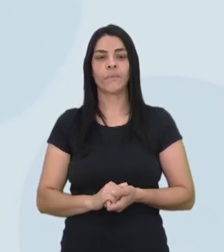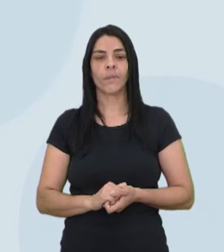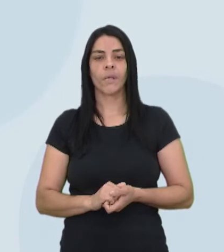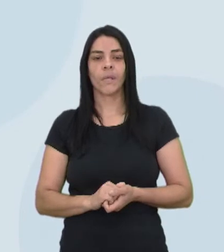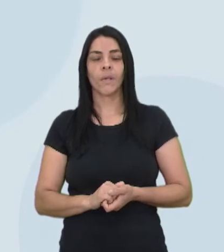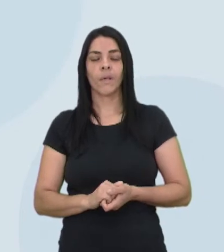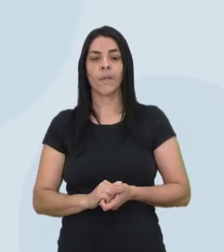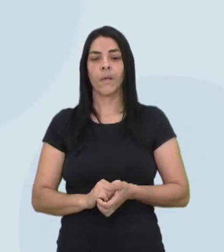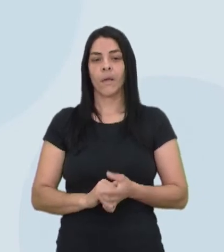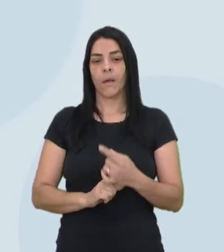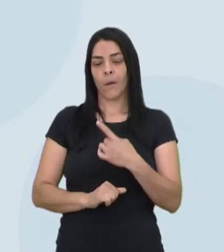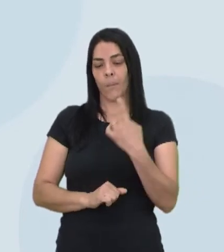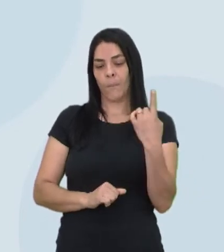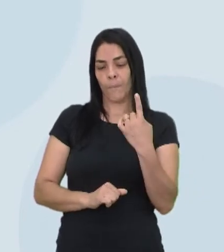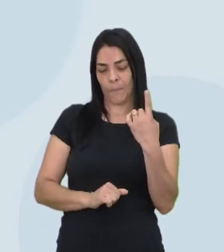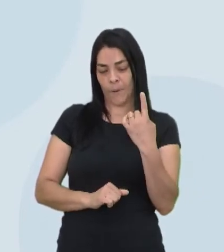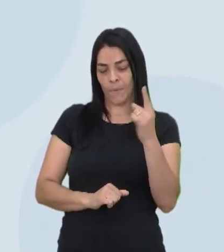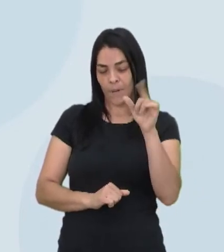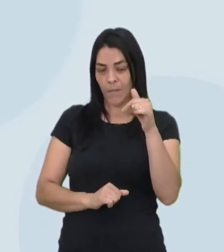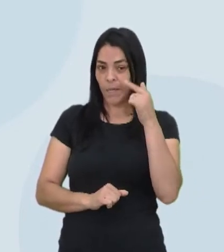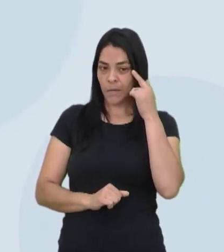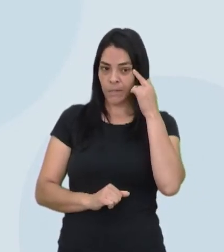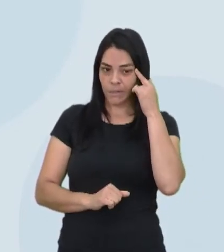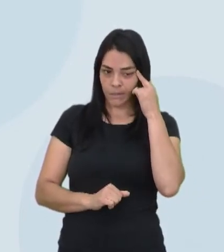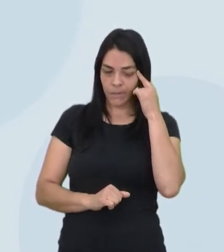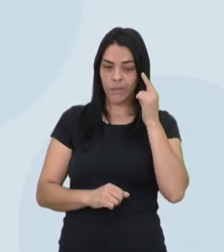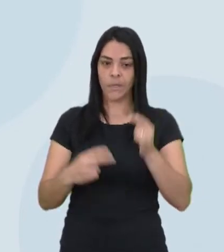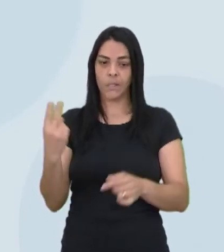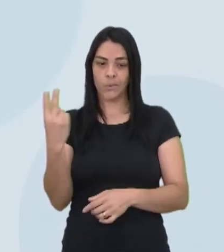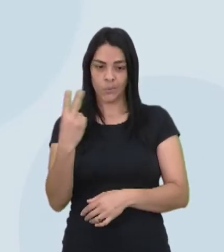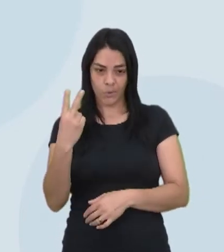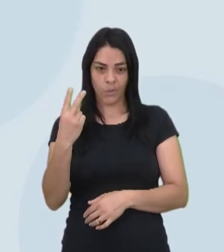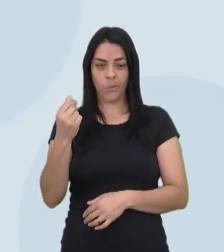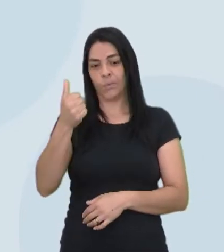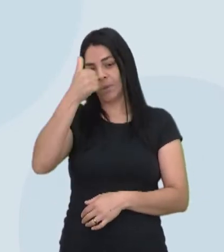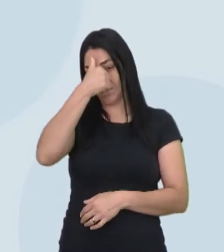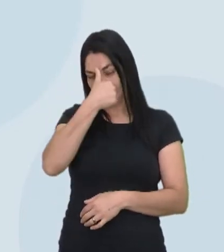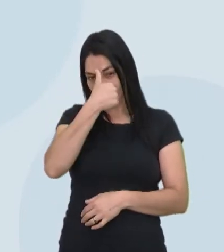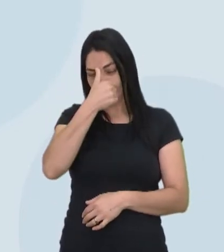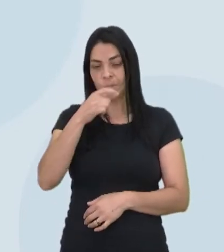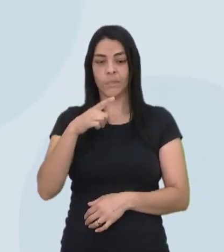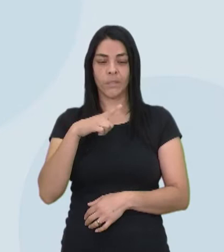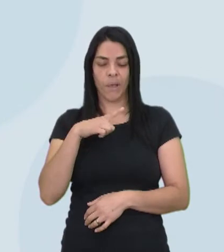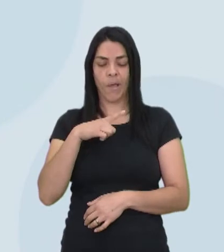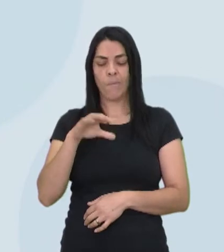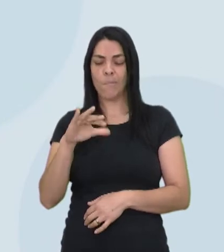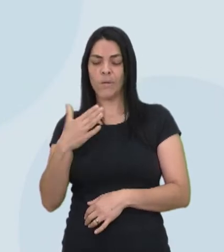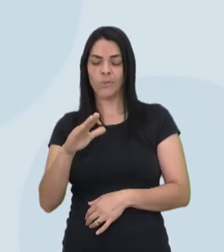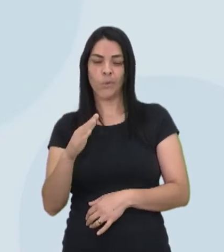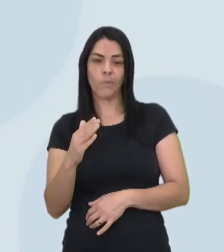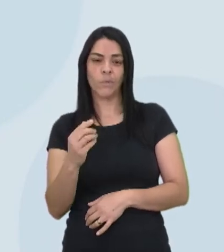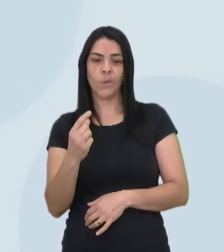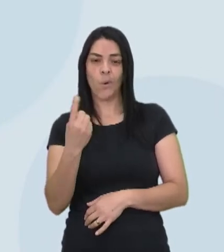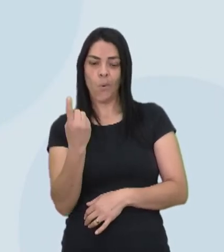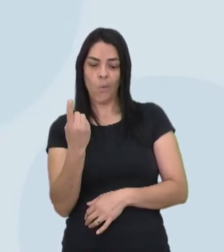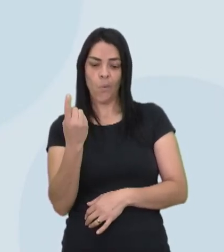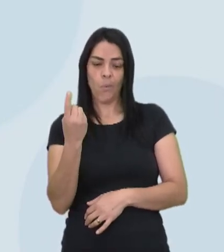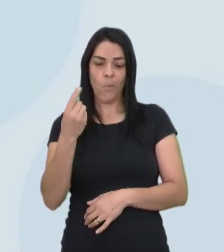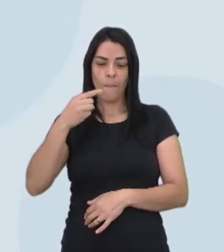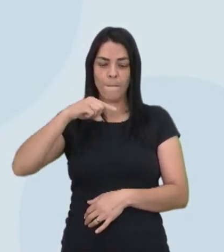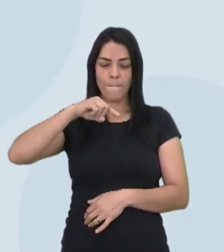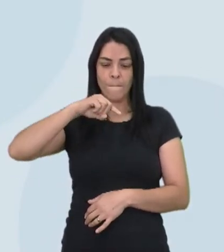primeiro colocado, quanto a Índia, que é o segundo colocado, tem aí em torno de 1 bilhão e 100 milhões